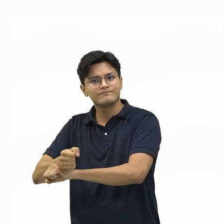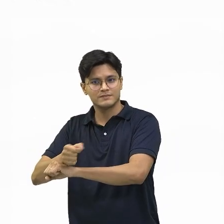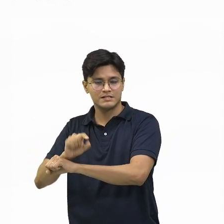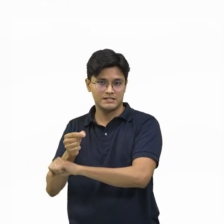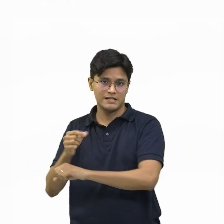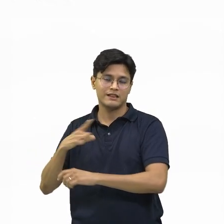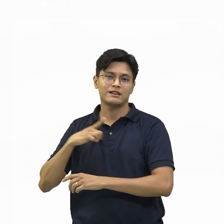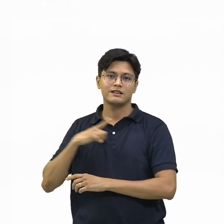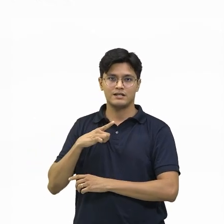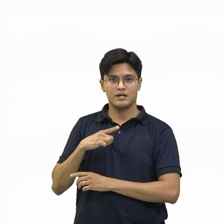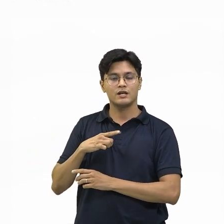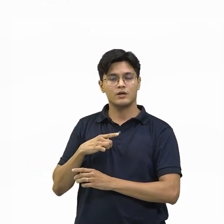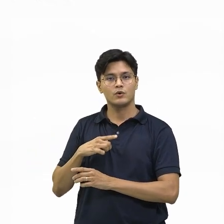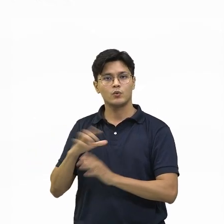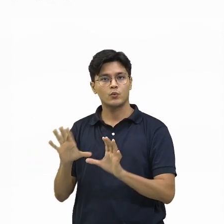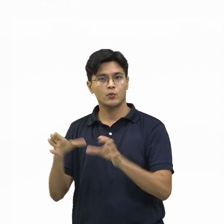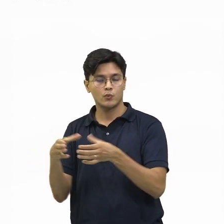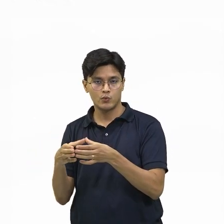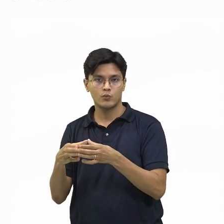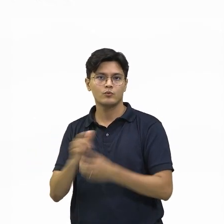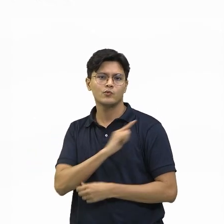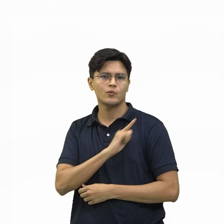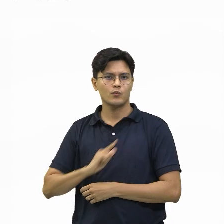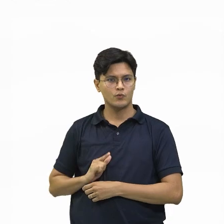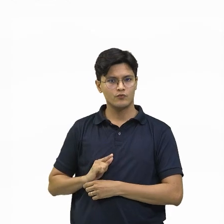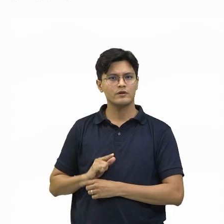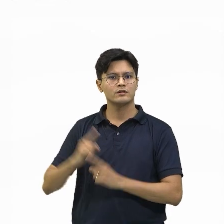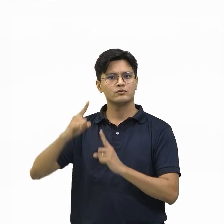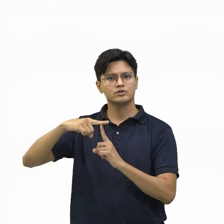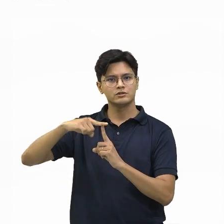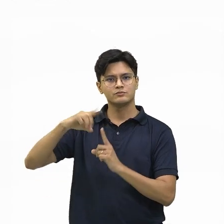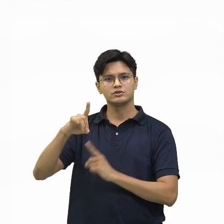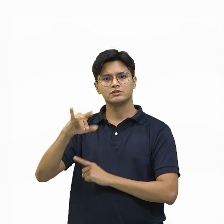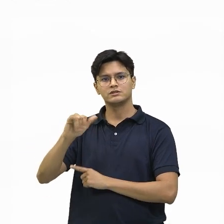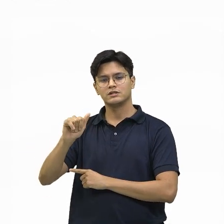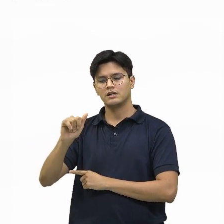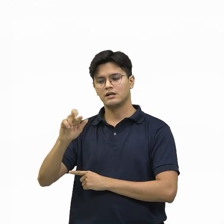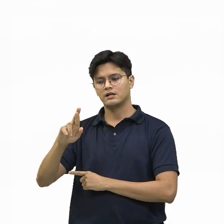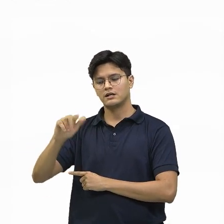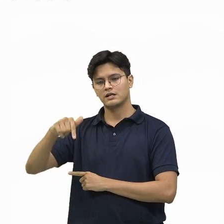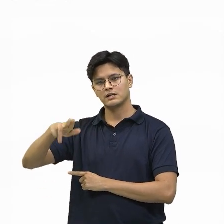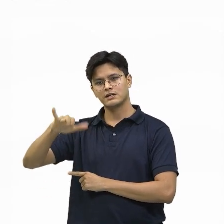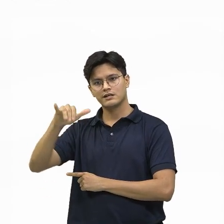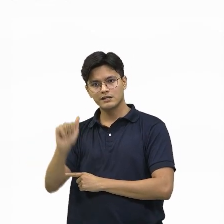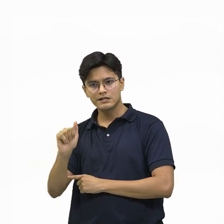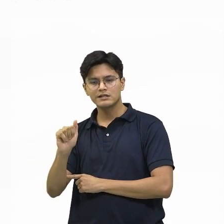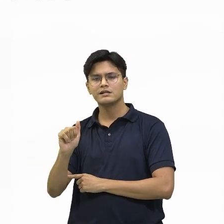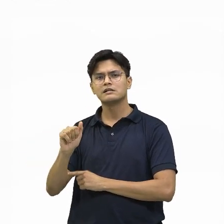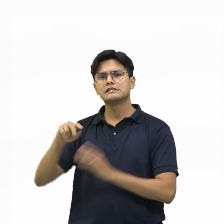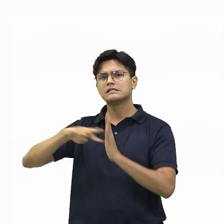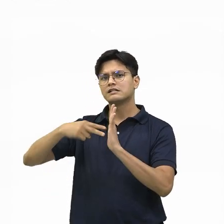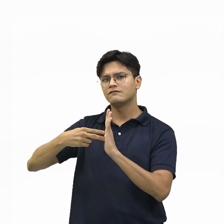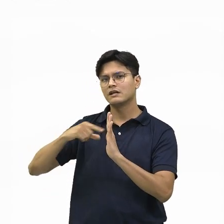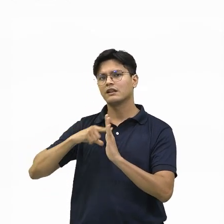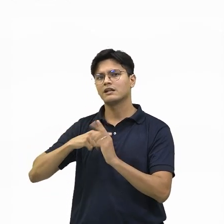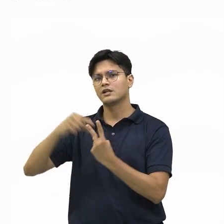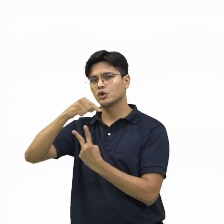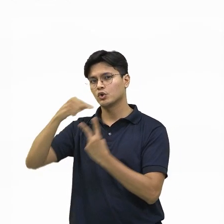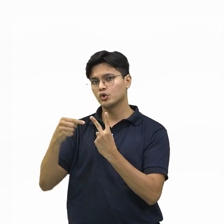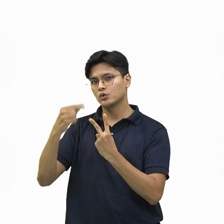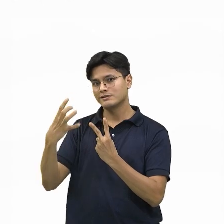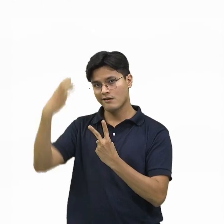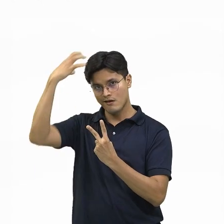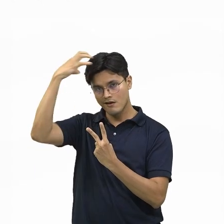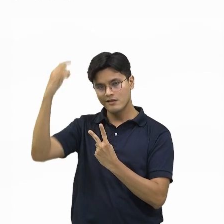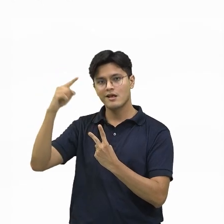uma diarquia, então você tinha 2 reis com funções diferentes, um com a função militar e a outra